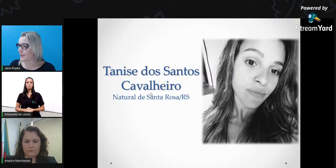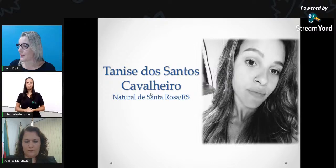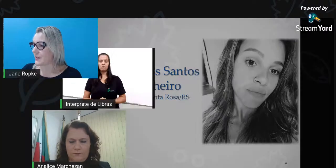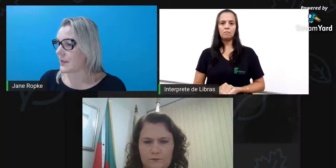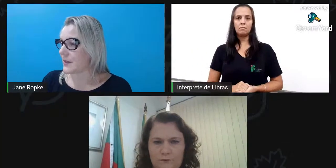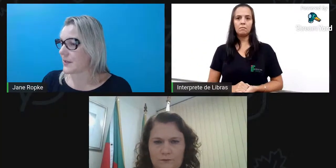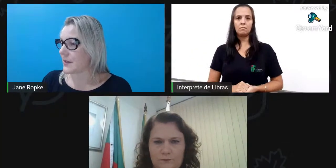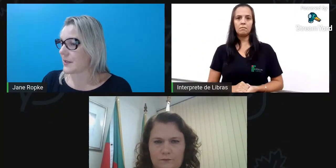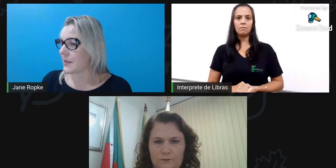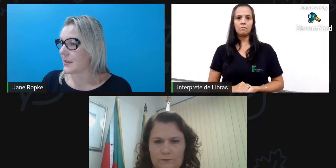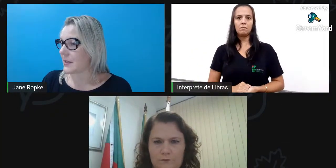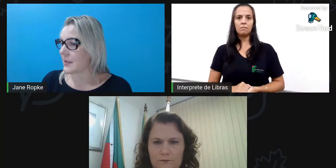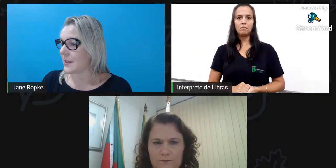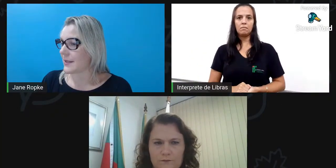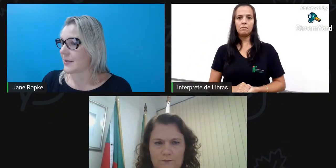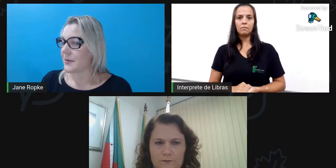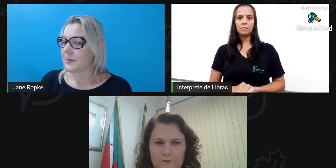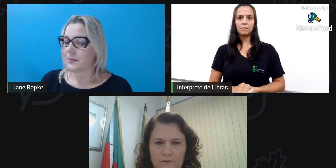Sul.